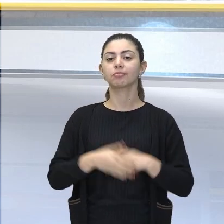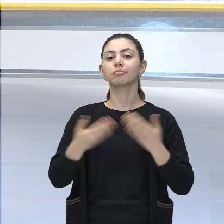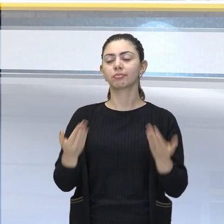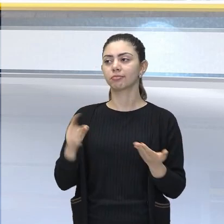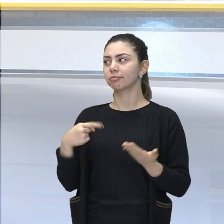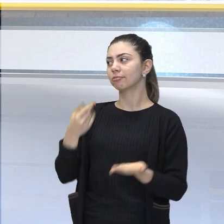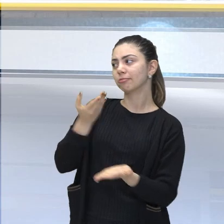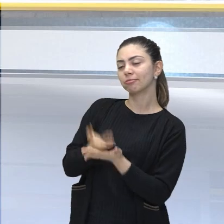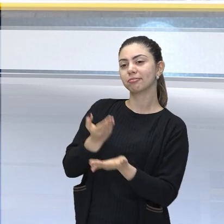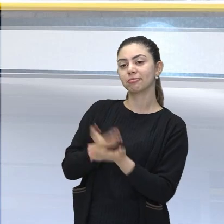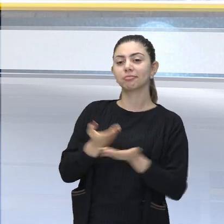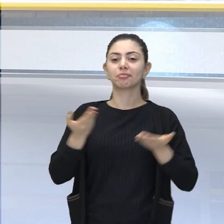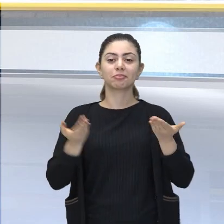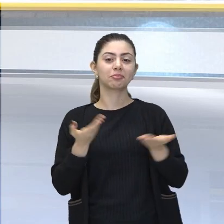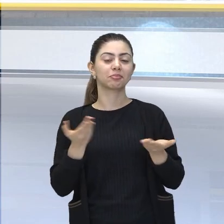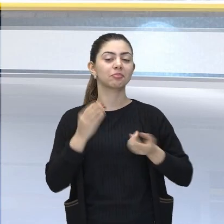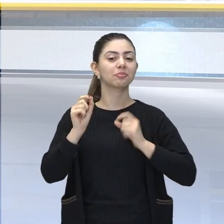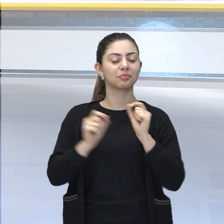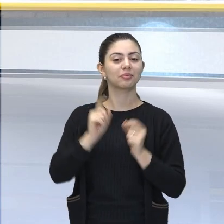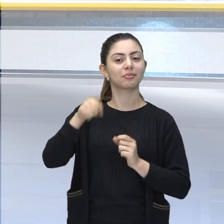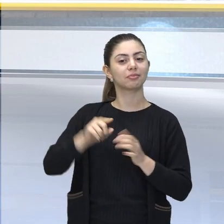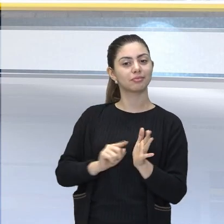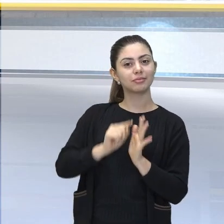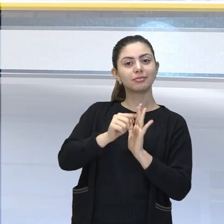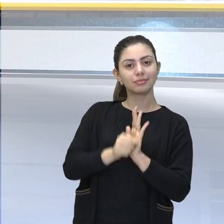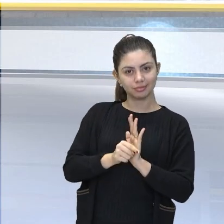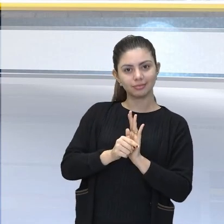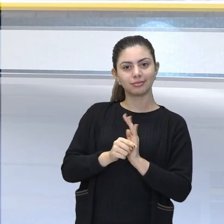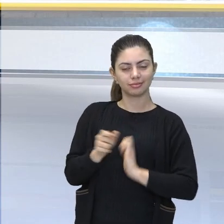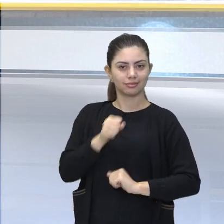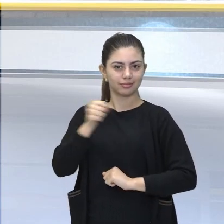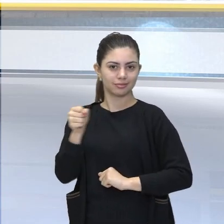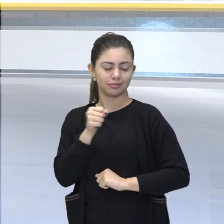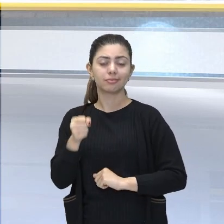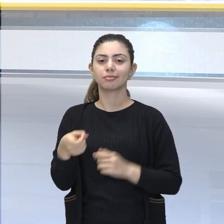sobre as partes de um gênero jornalístico, né,